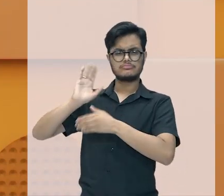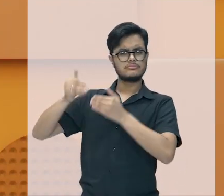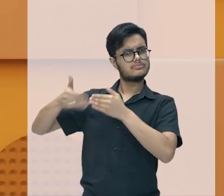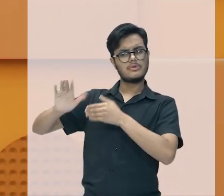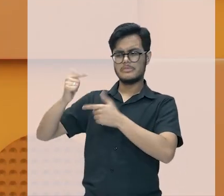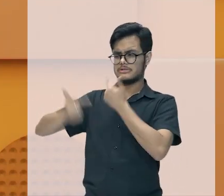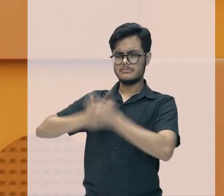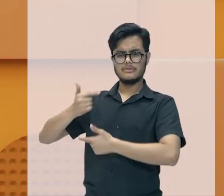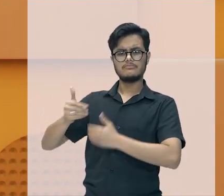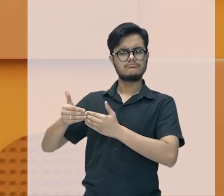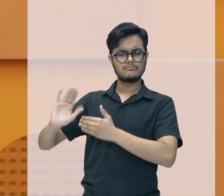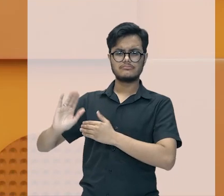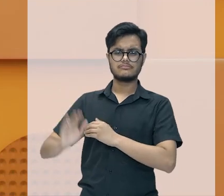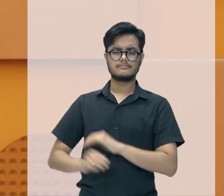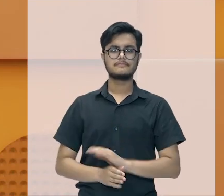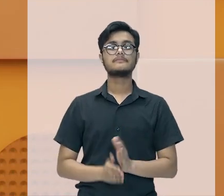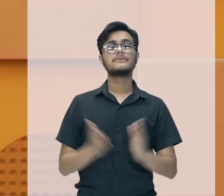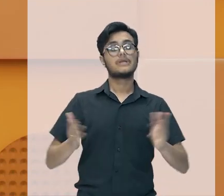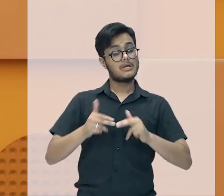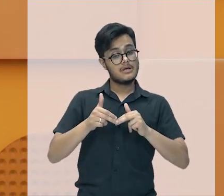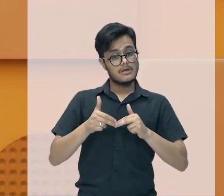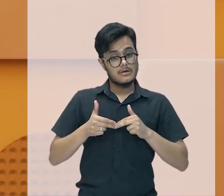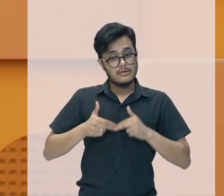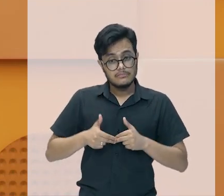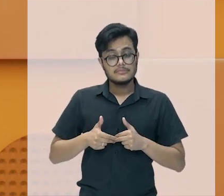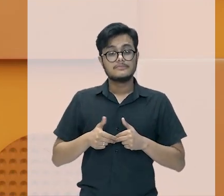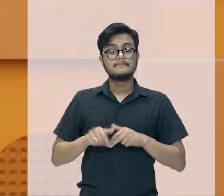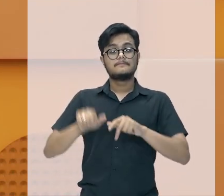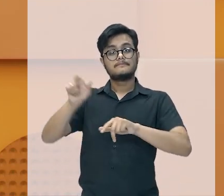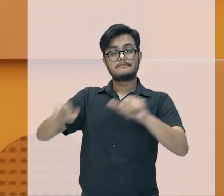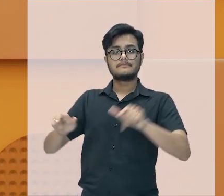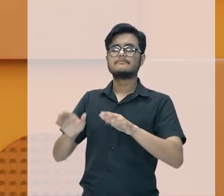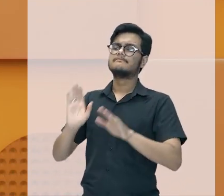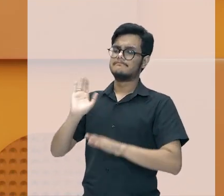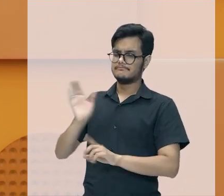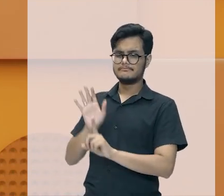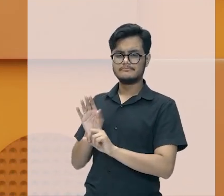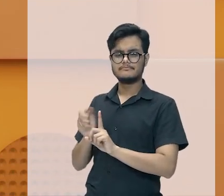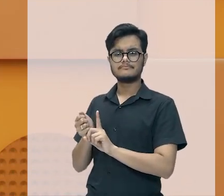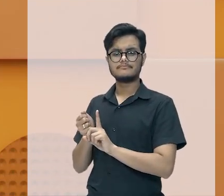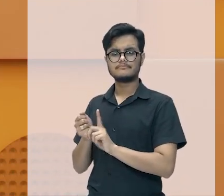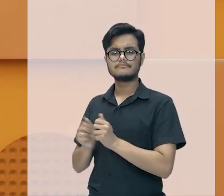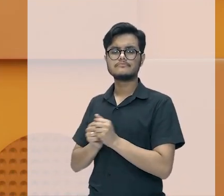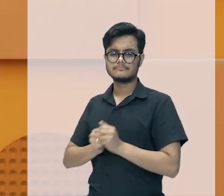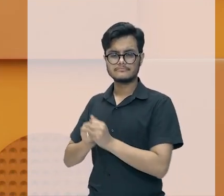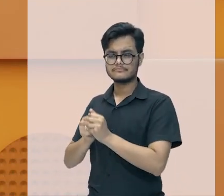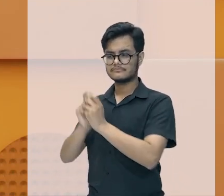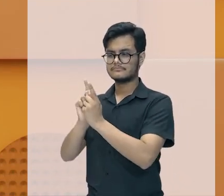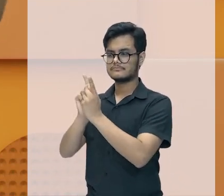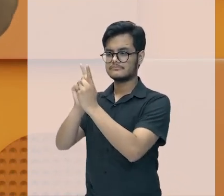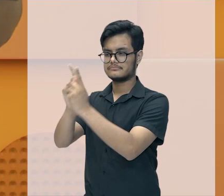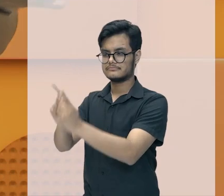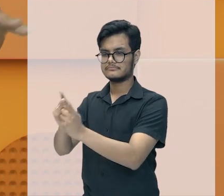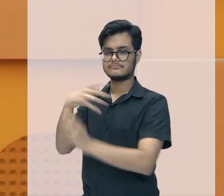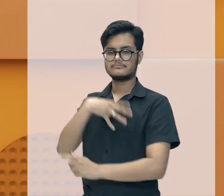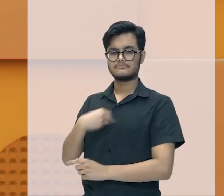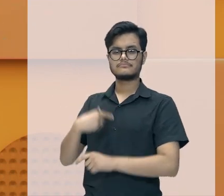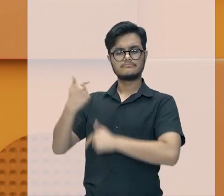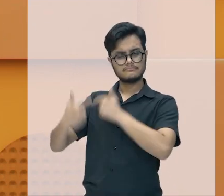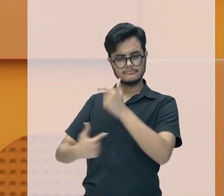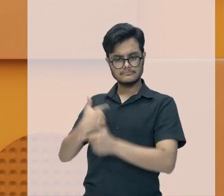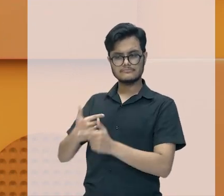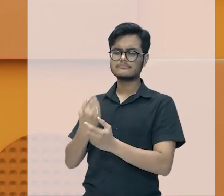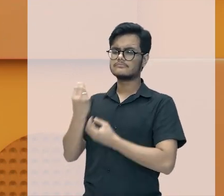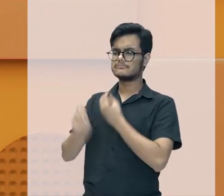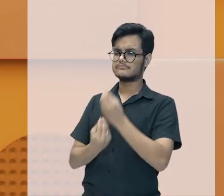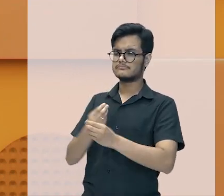nesse trabalho, tá? Então, por isso os camponeses já levavam as suas crianças que ficavam ali de olho de como, né, para ver como que era a